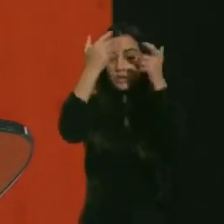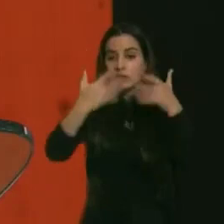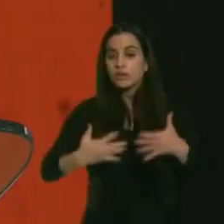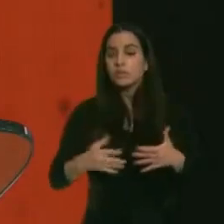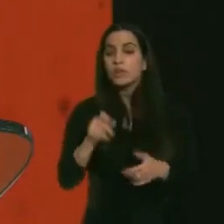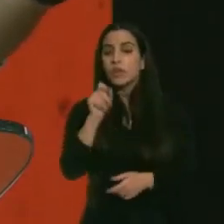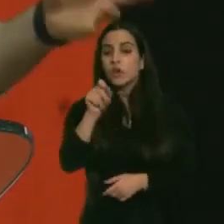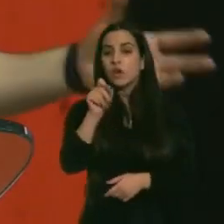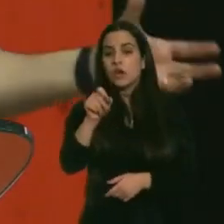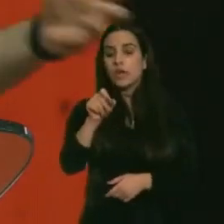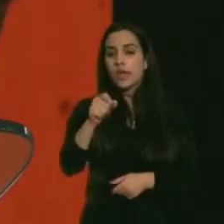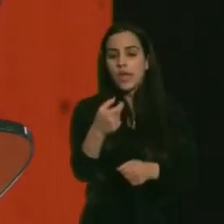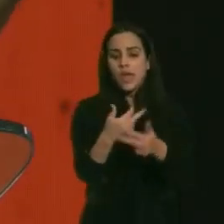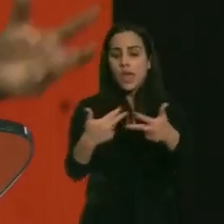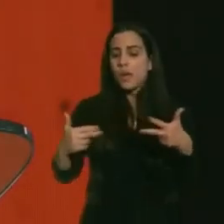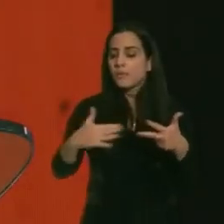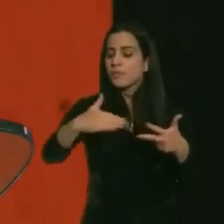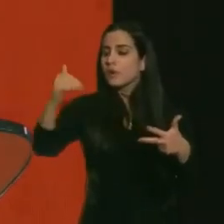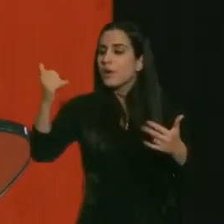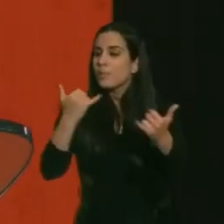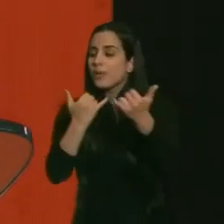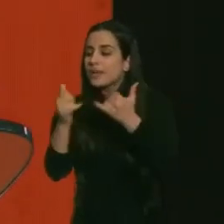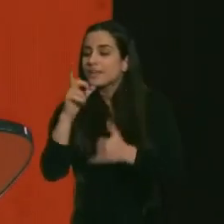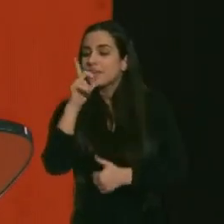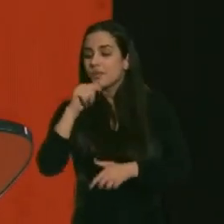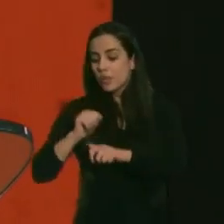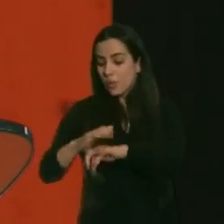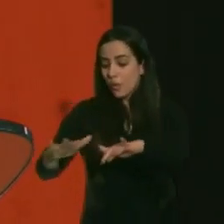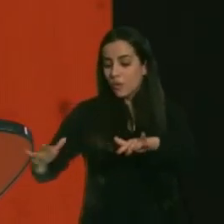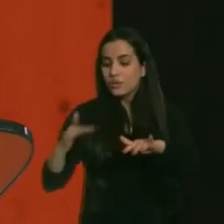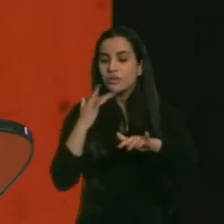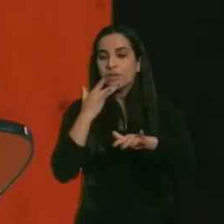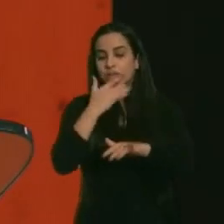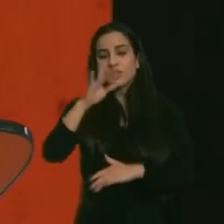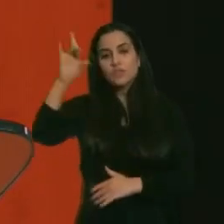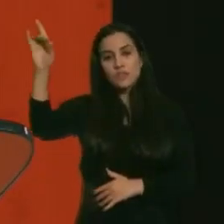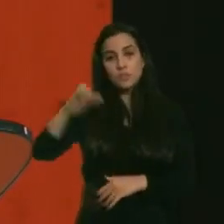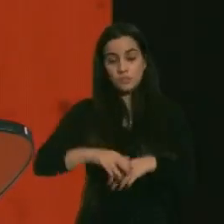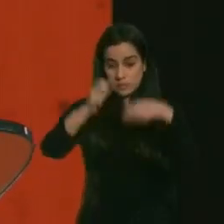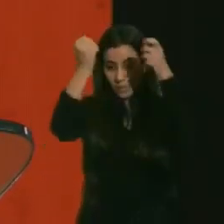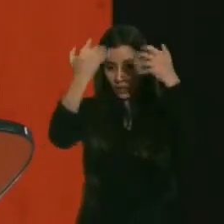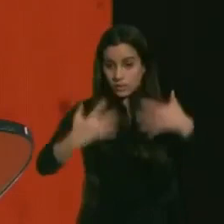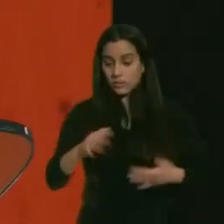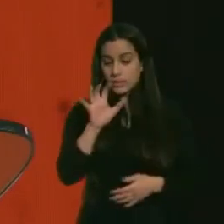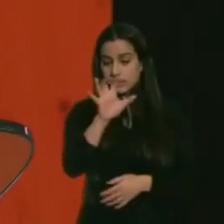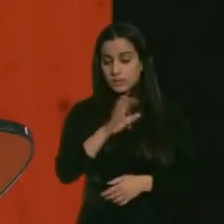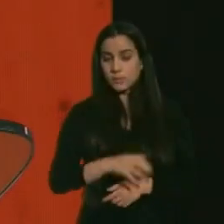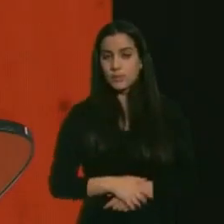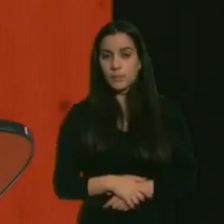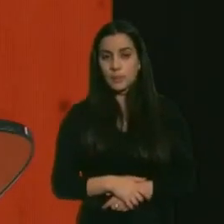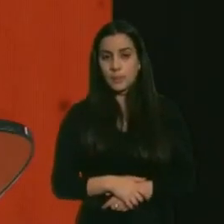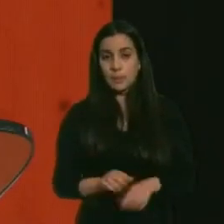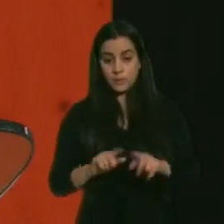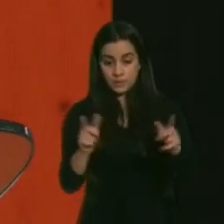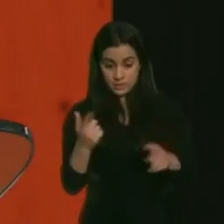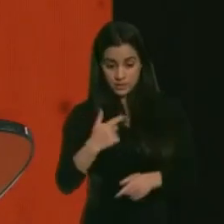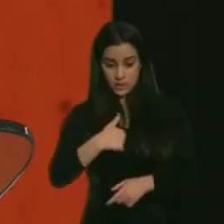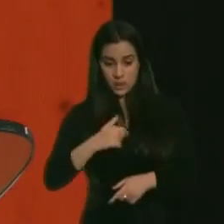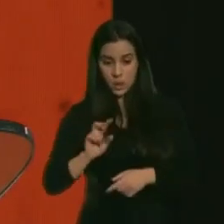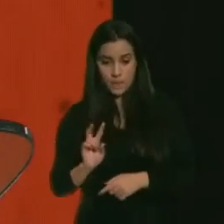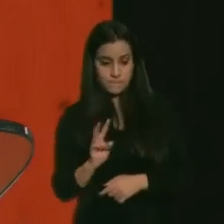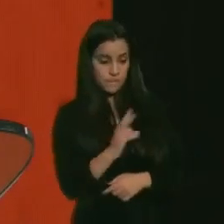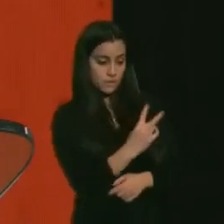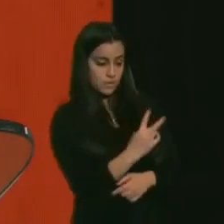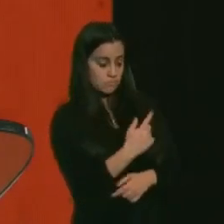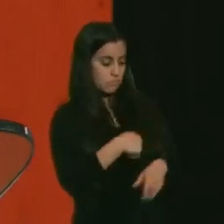algo que o alcança parecido com um rio de delícias. Ele vai dizer assim: mas assim que me virei, ele estava